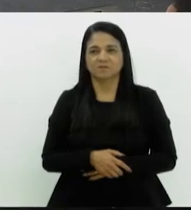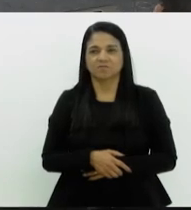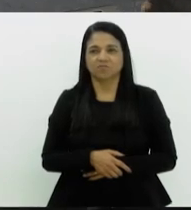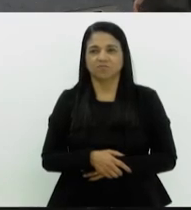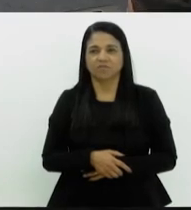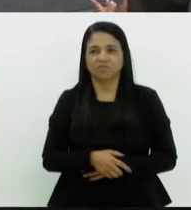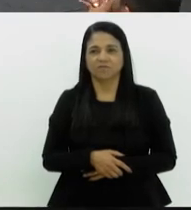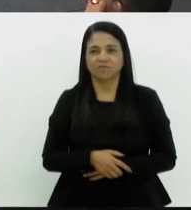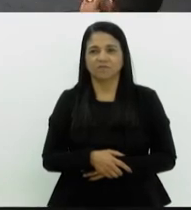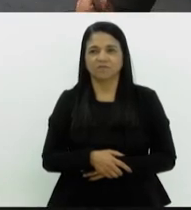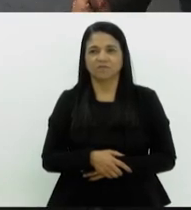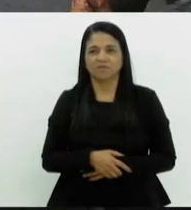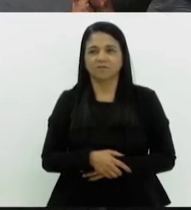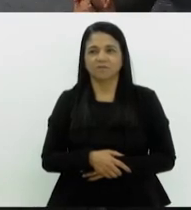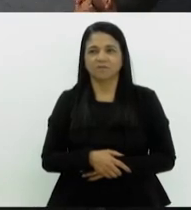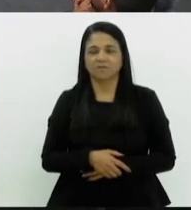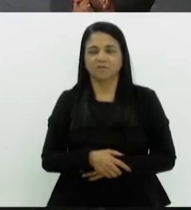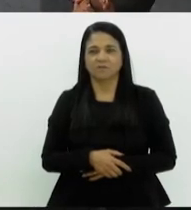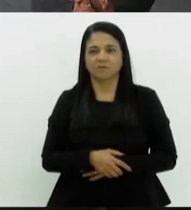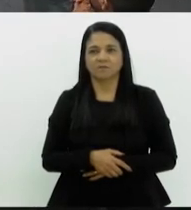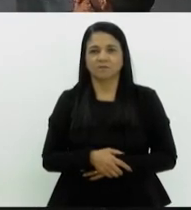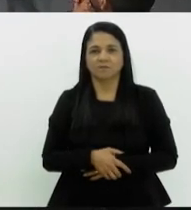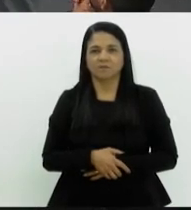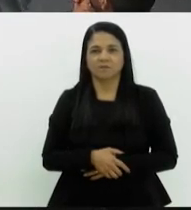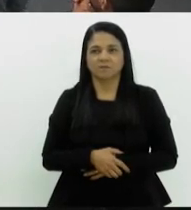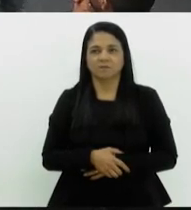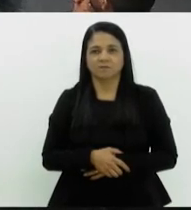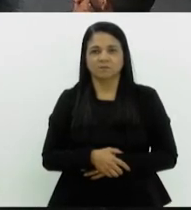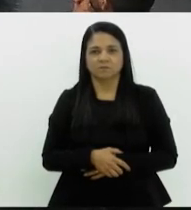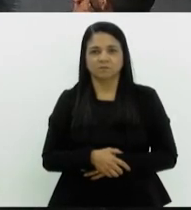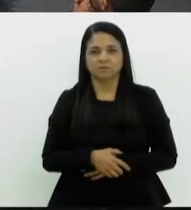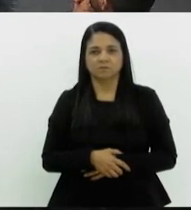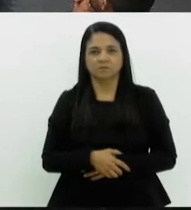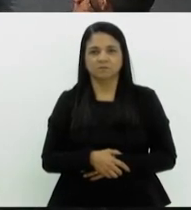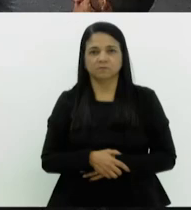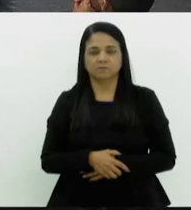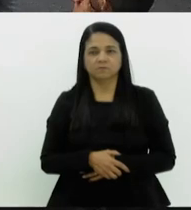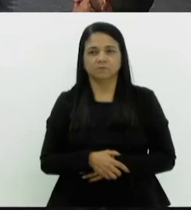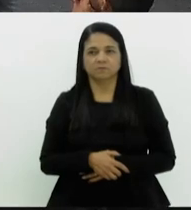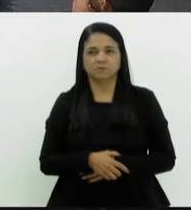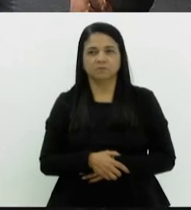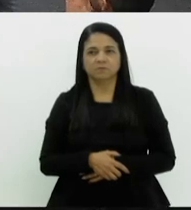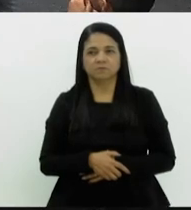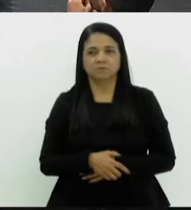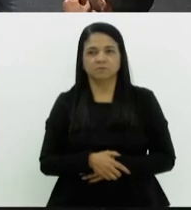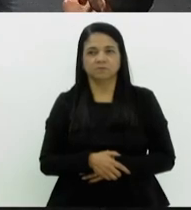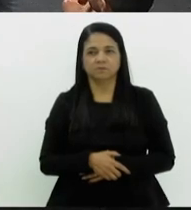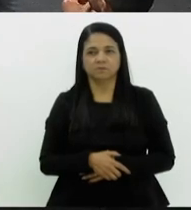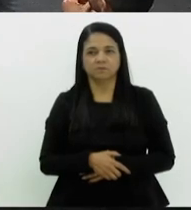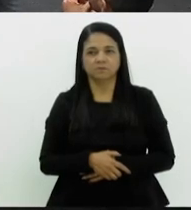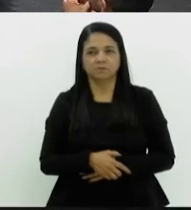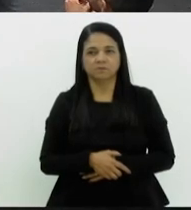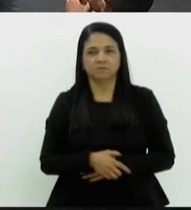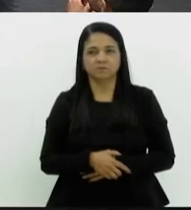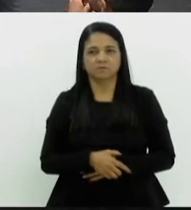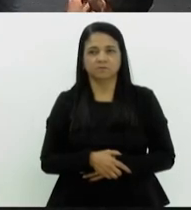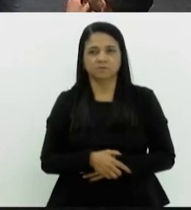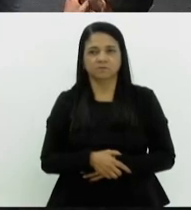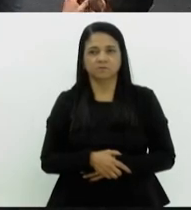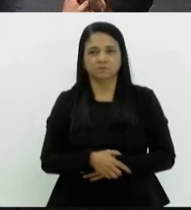Espera aí, só um minutinho, desembargador. Som, foi, né? Deu para